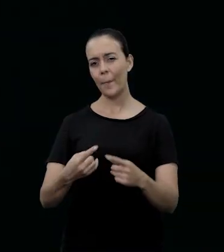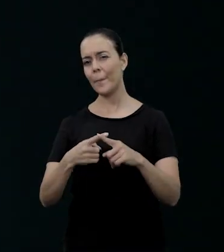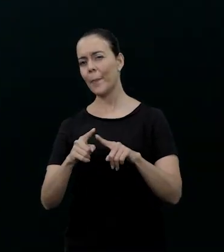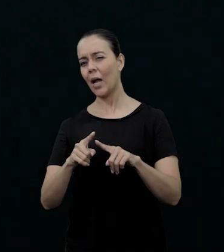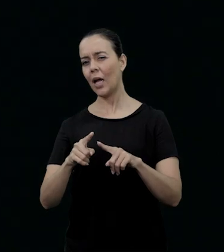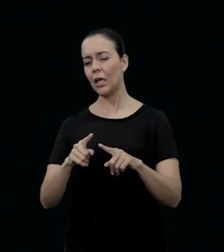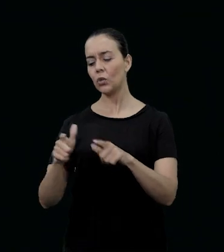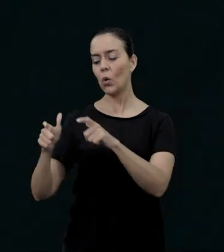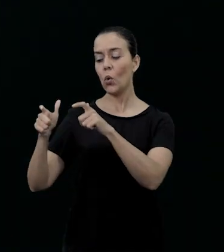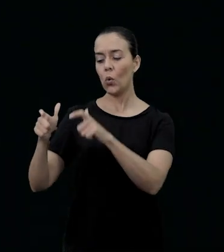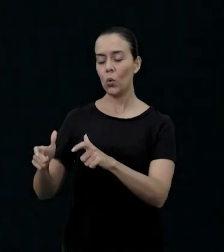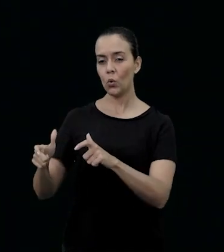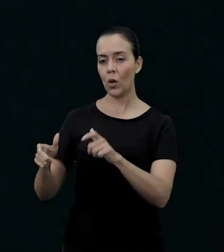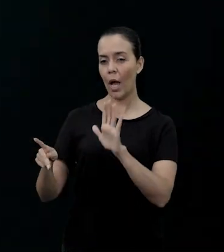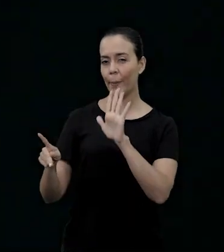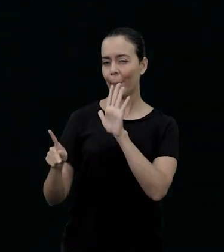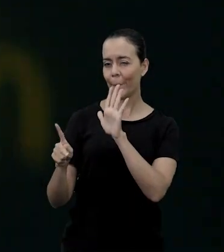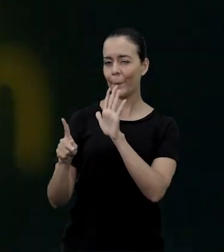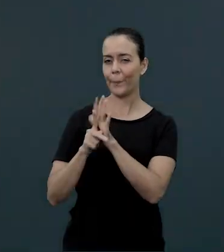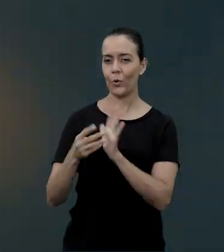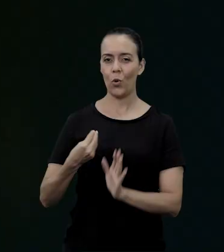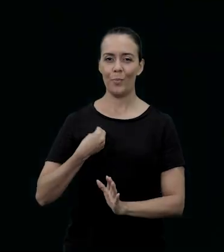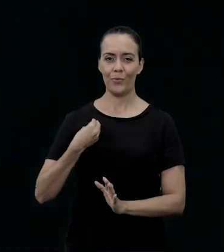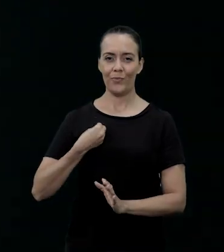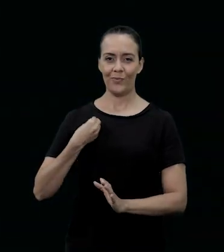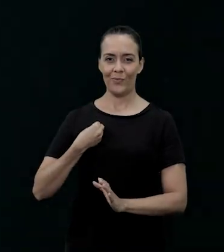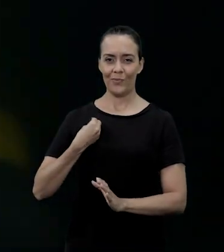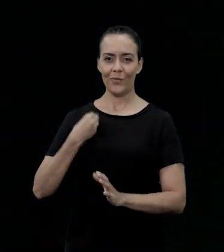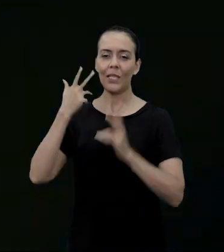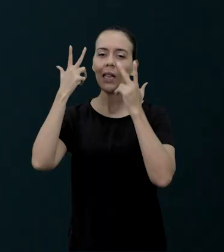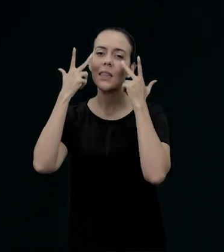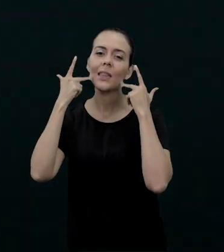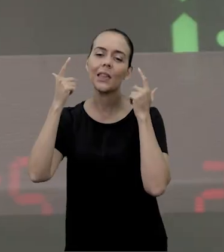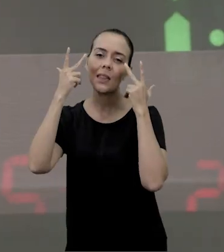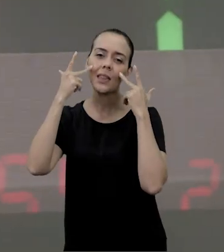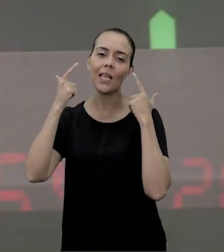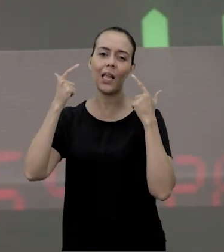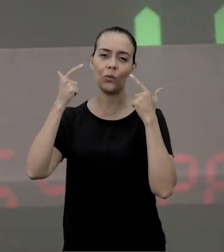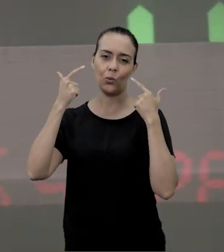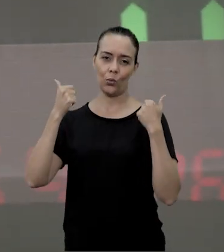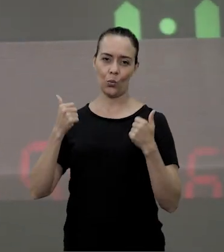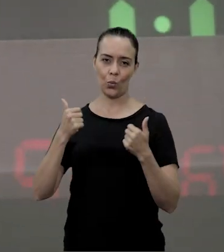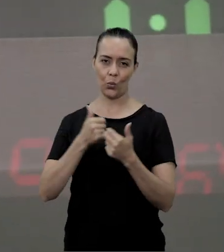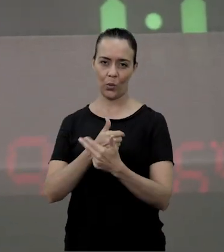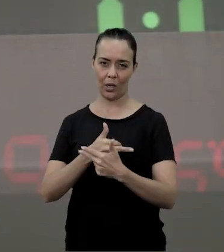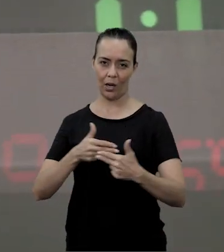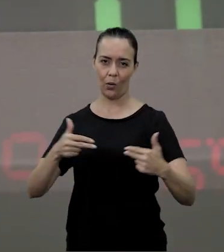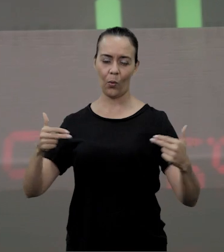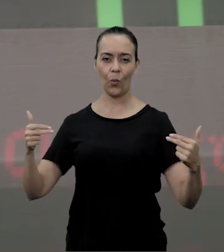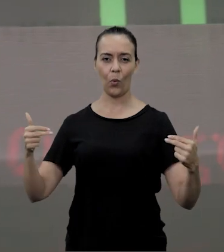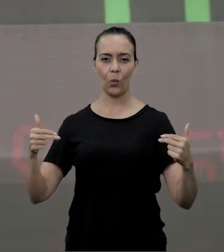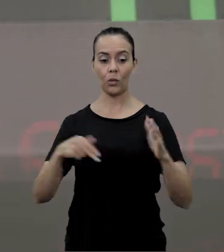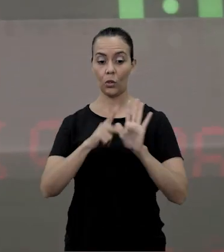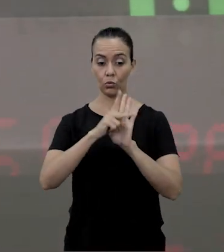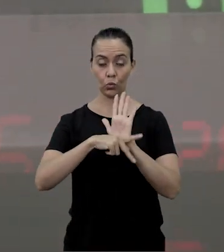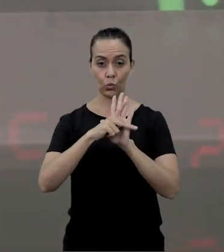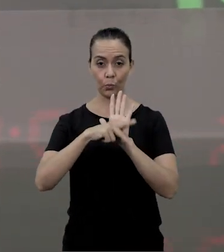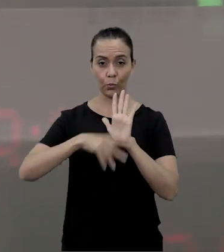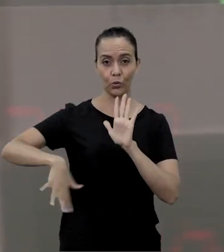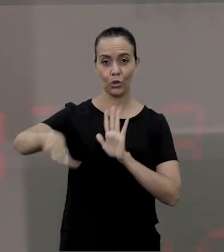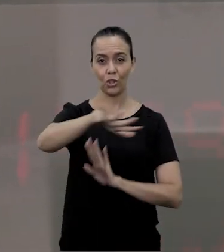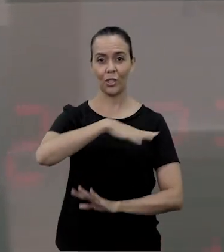Versus o seu lugar verdadeiro na constelação das coisas, que é atender a um projeto que você